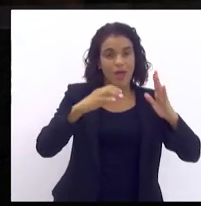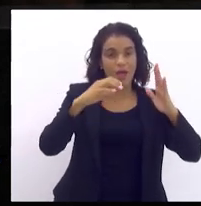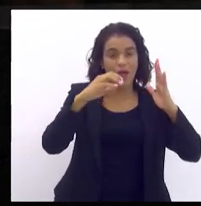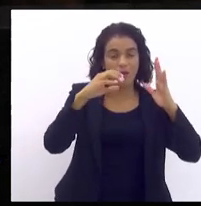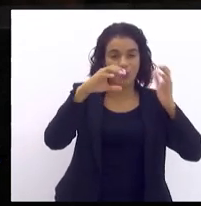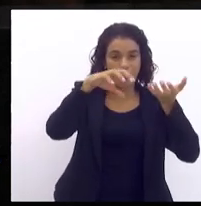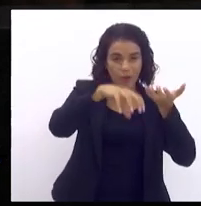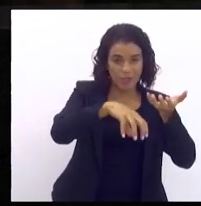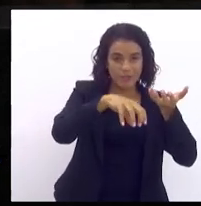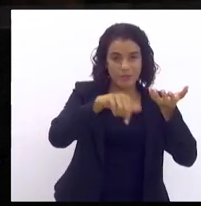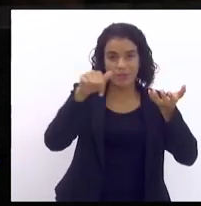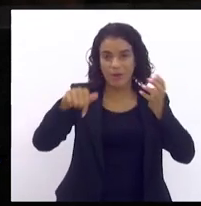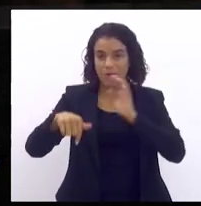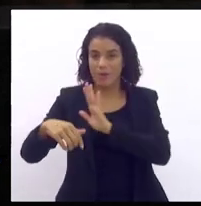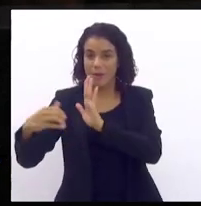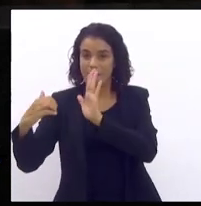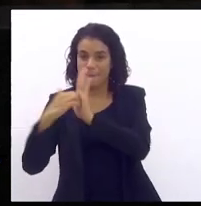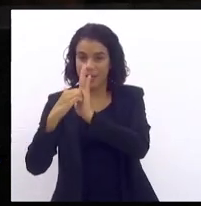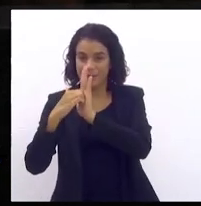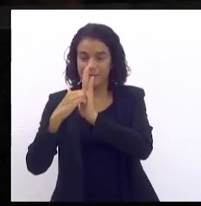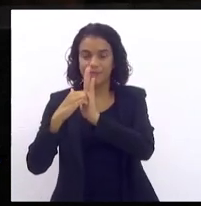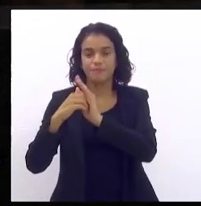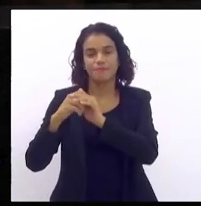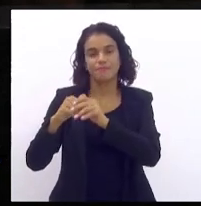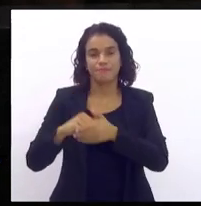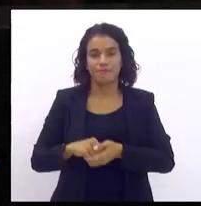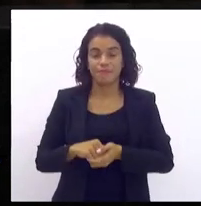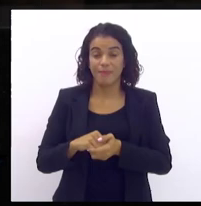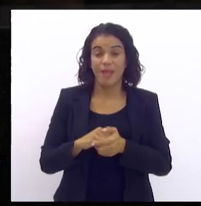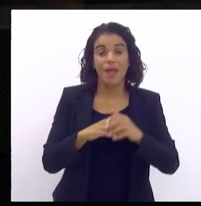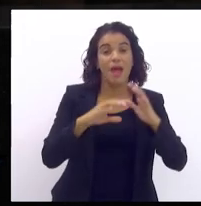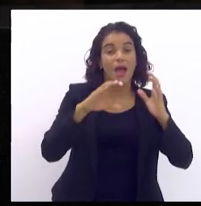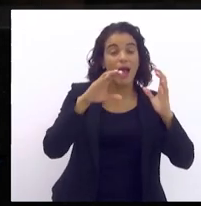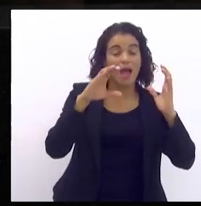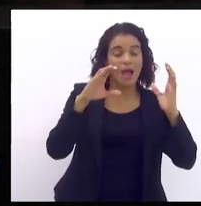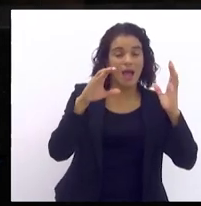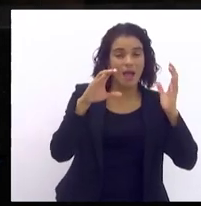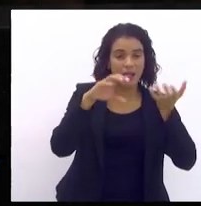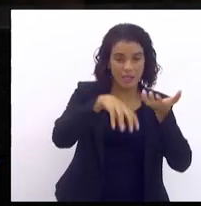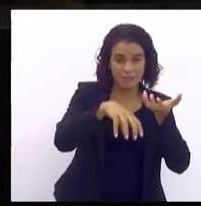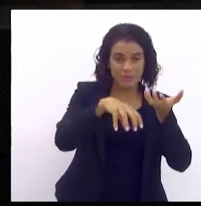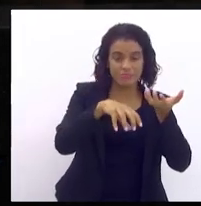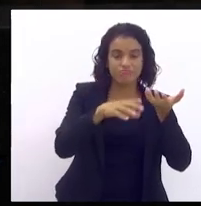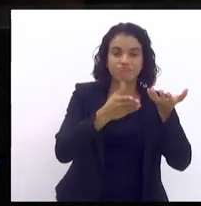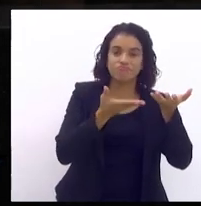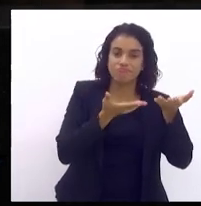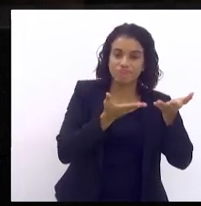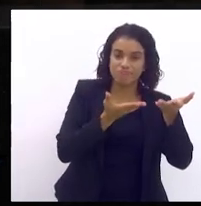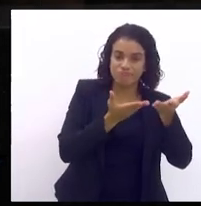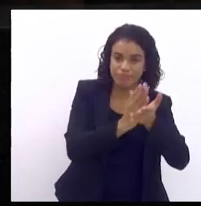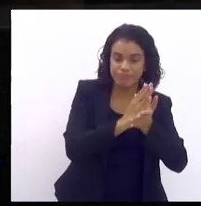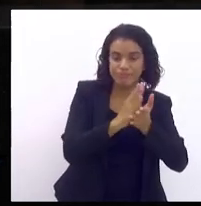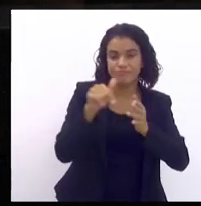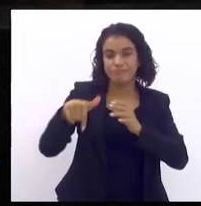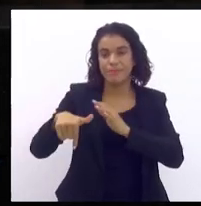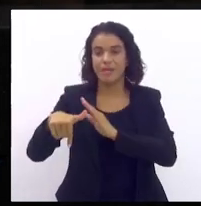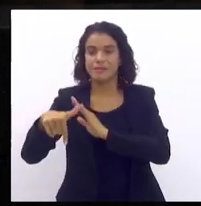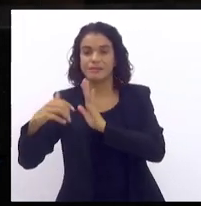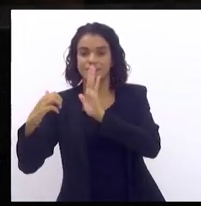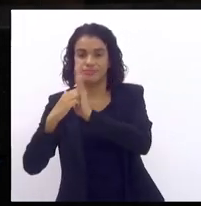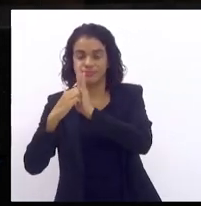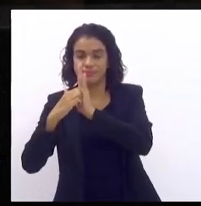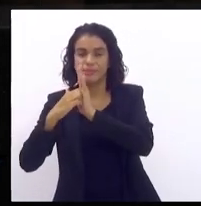a Câmara e o Senado. A Câmara já o fez, mas o Senado promoveu